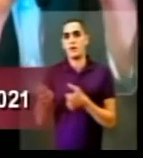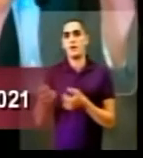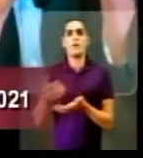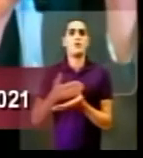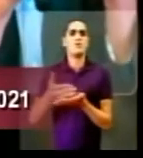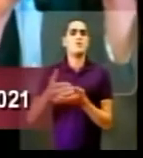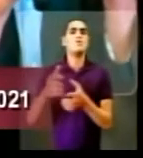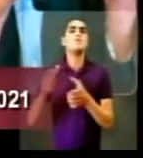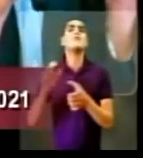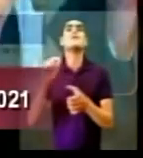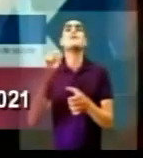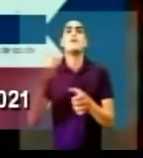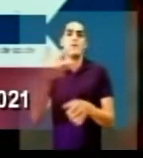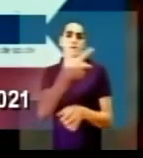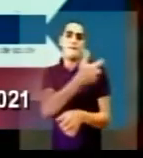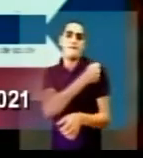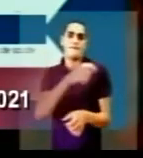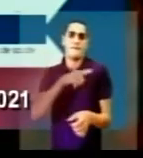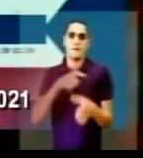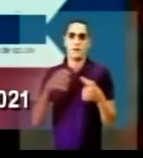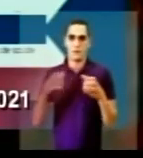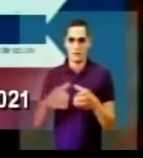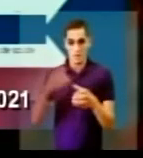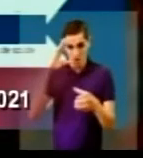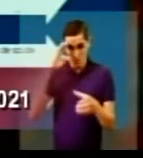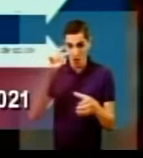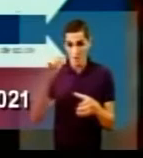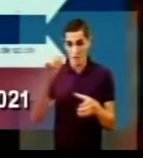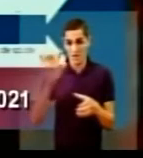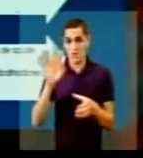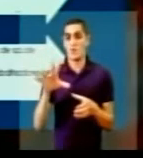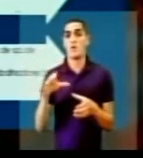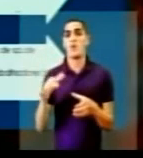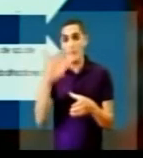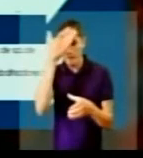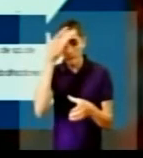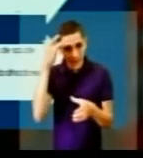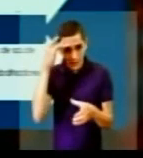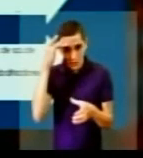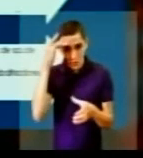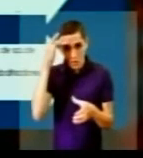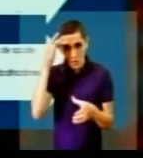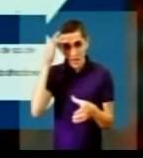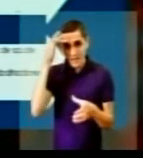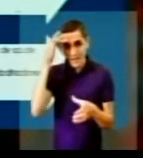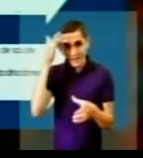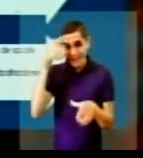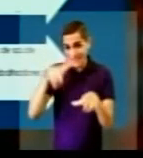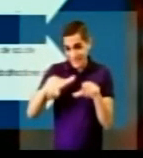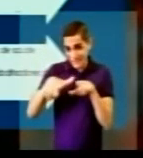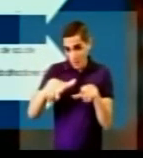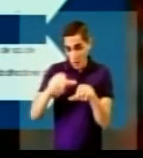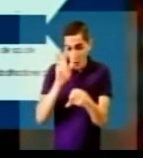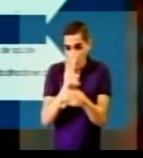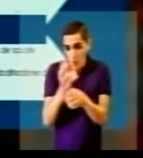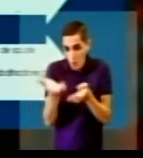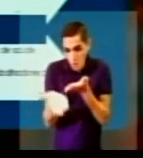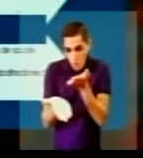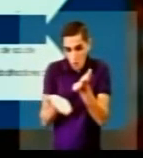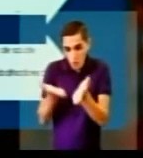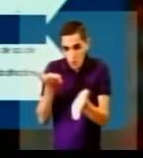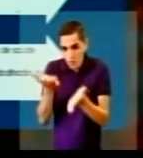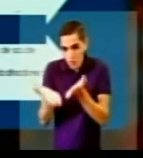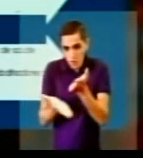a prioridade era fazer vacinação das pessoas diretamente